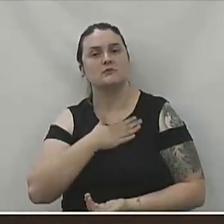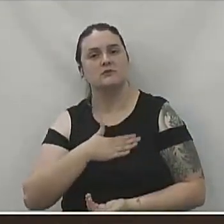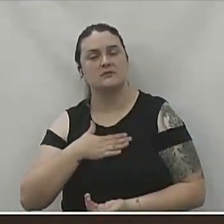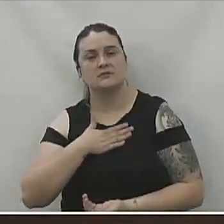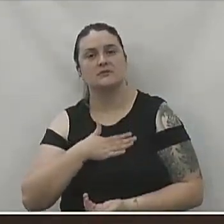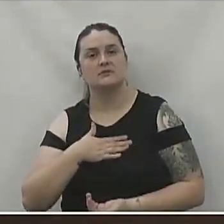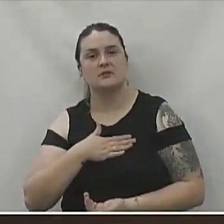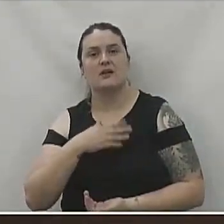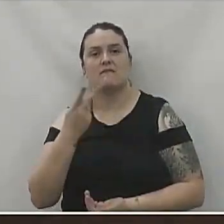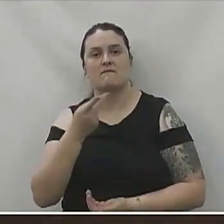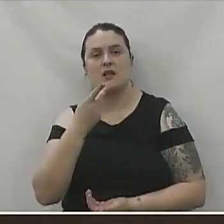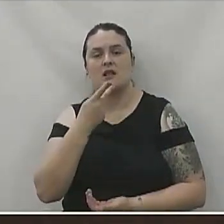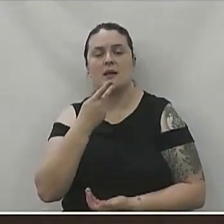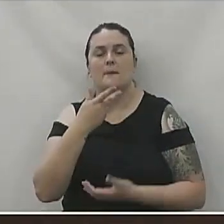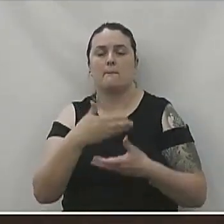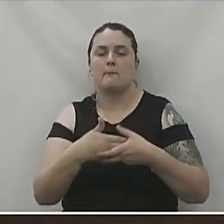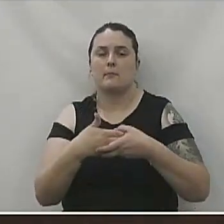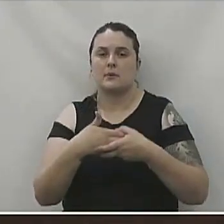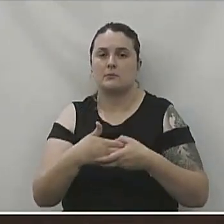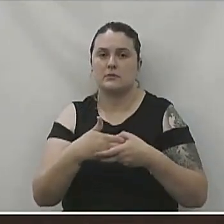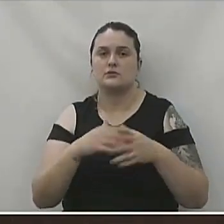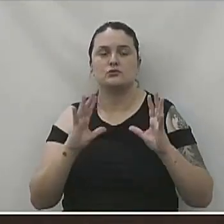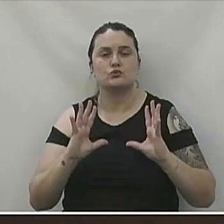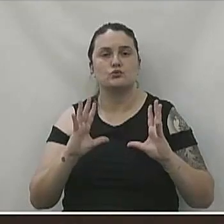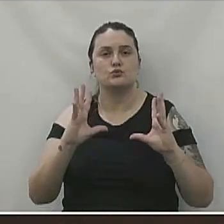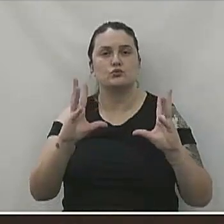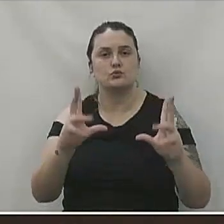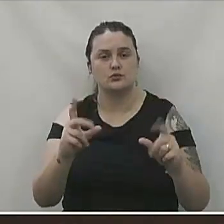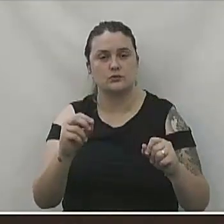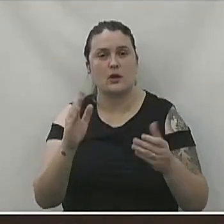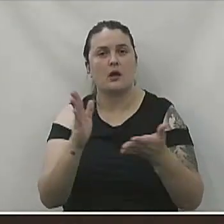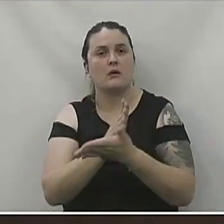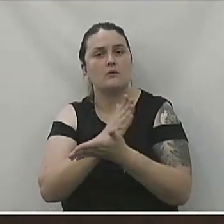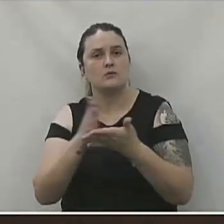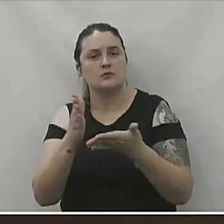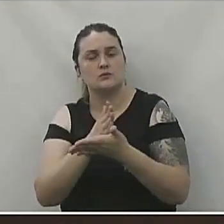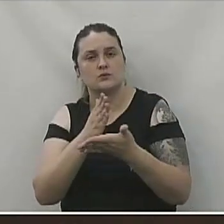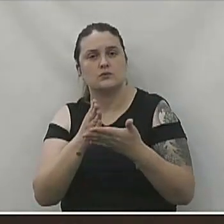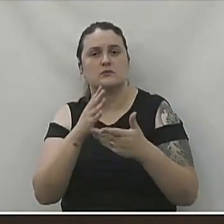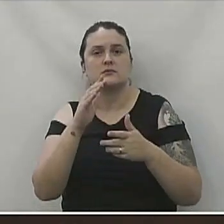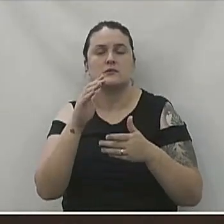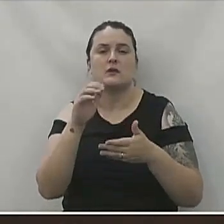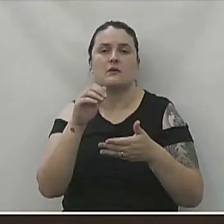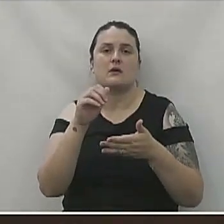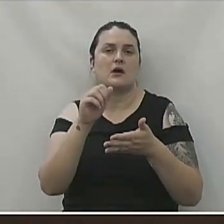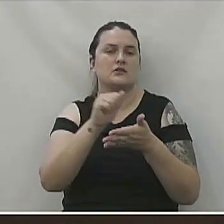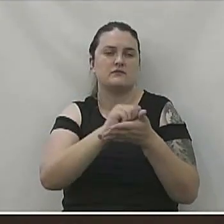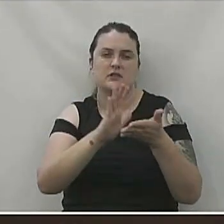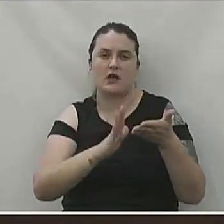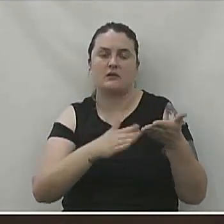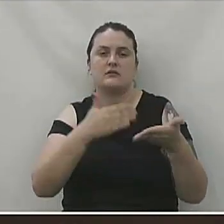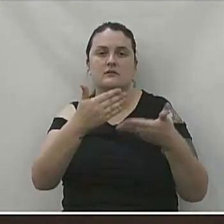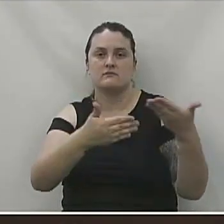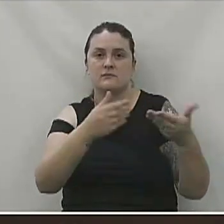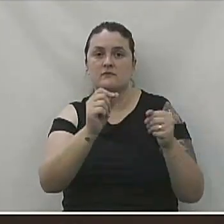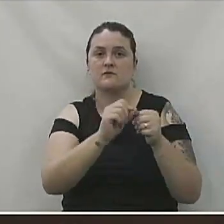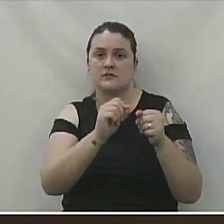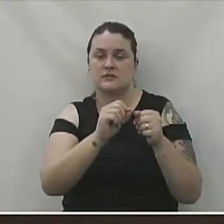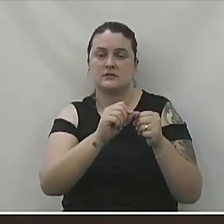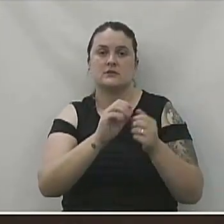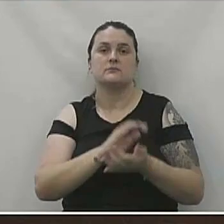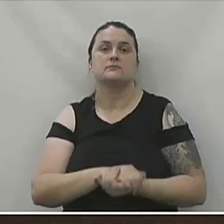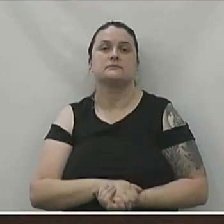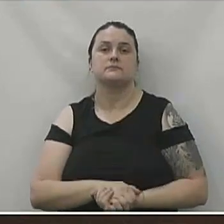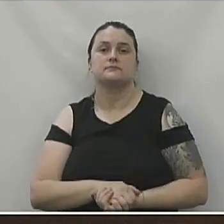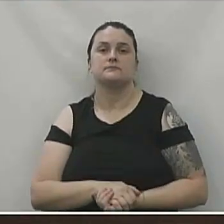gostaria de deixar aqui Meus parabéns alguns serviços que estavam sendo disponibilizado